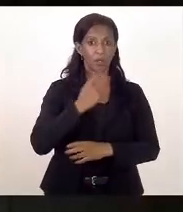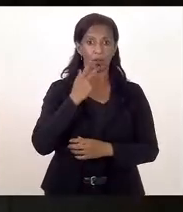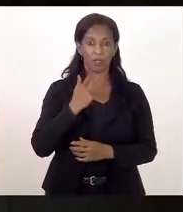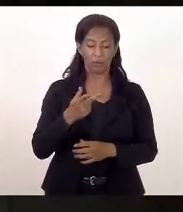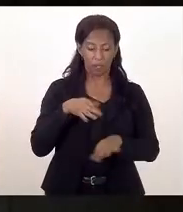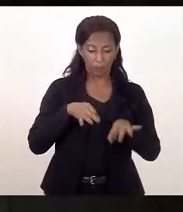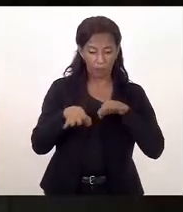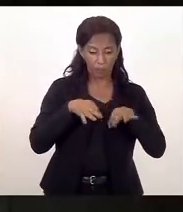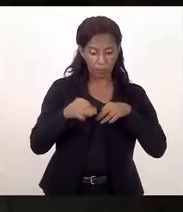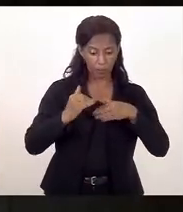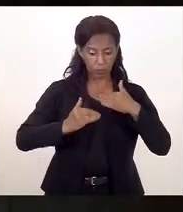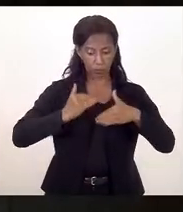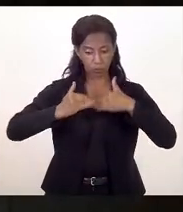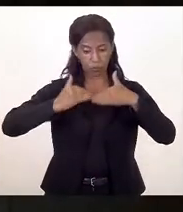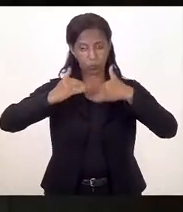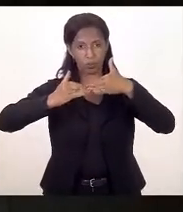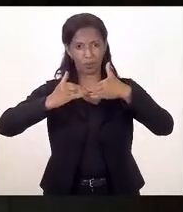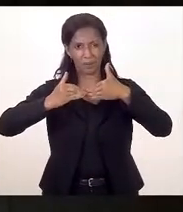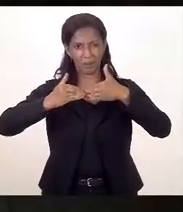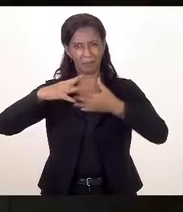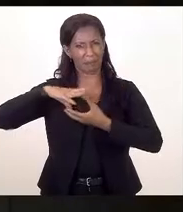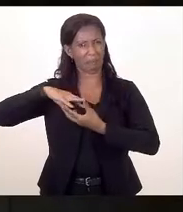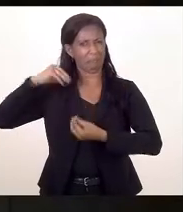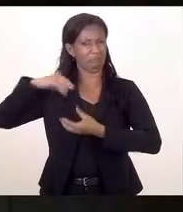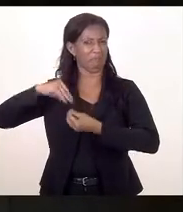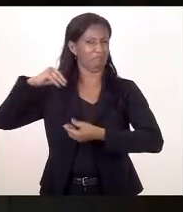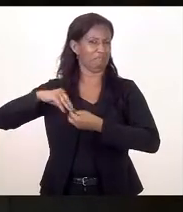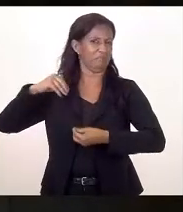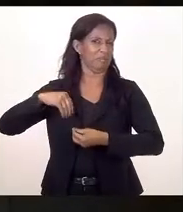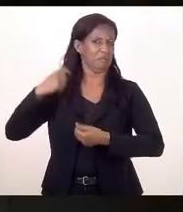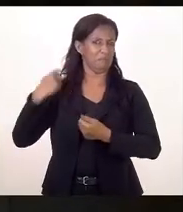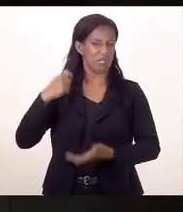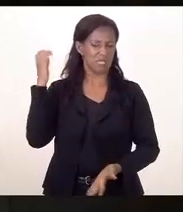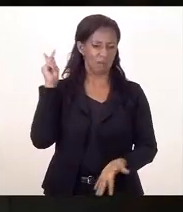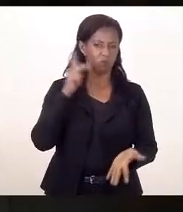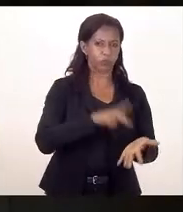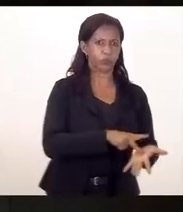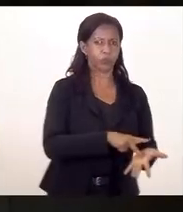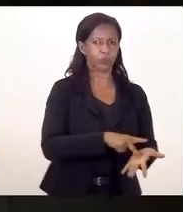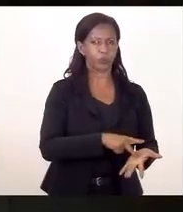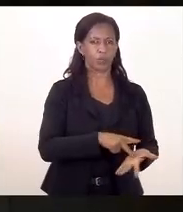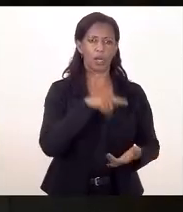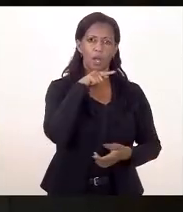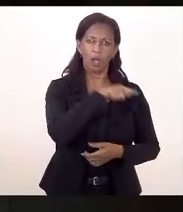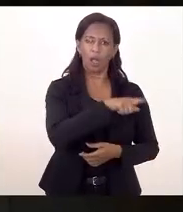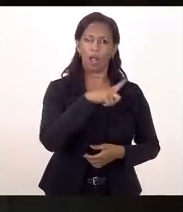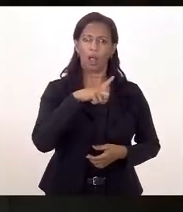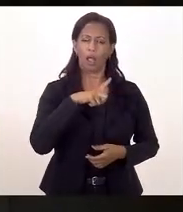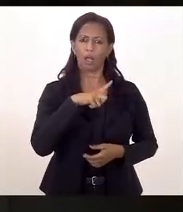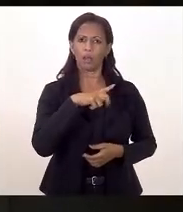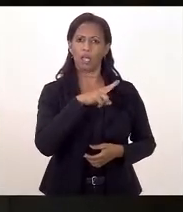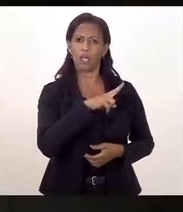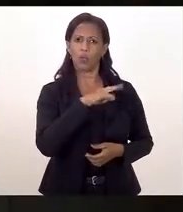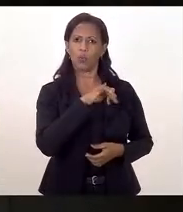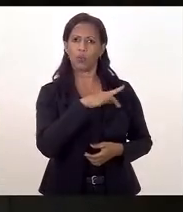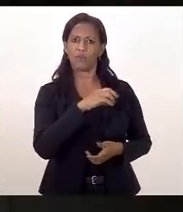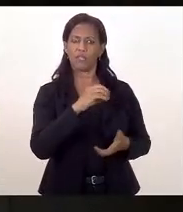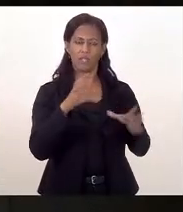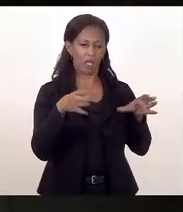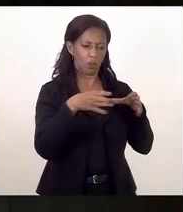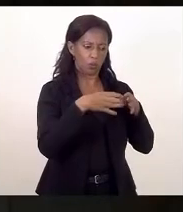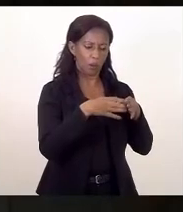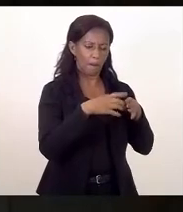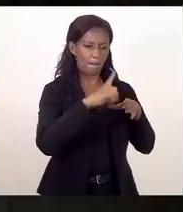projeto de desenvolvimento não é coisa abstrata, é ação concreta. Nós temos lá um centro universitário que com